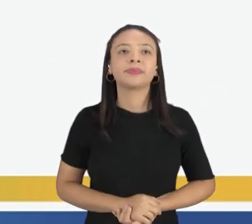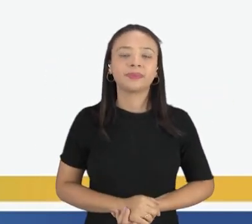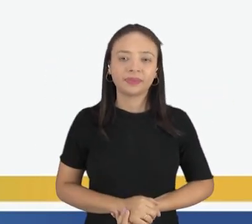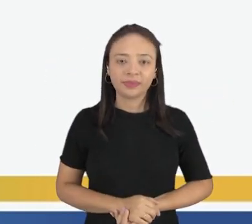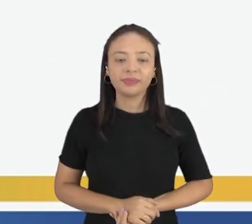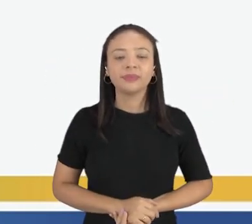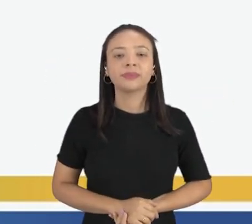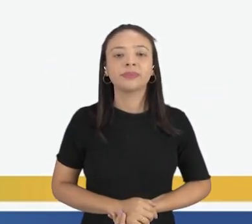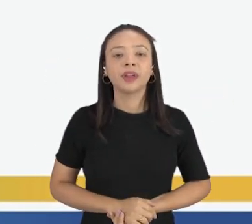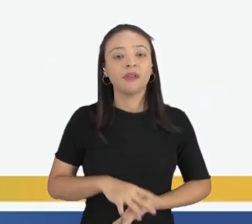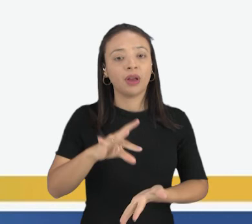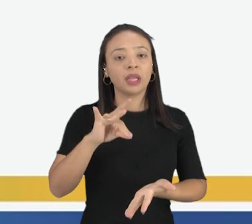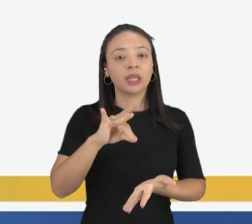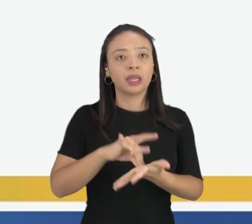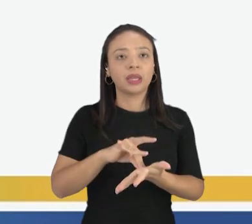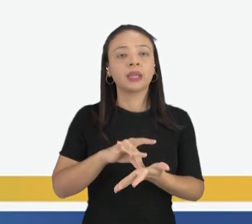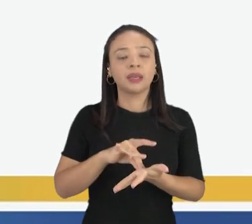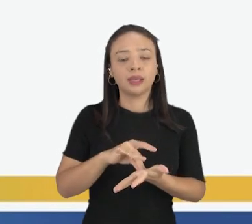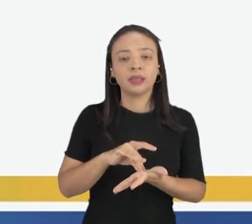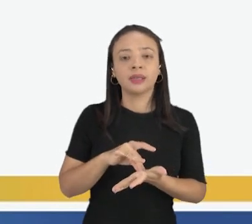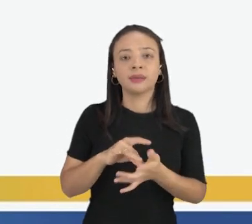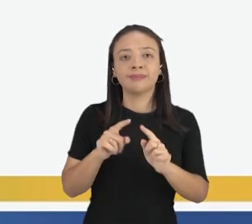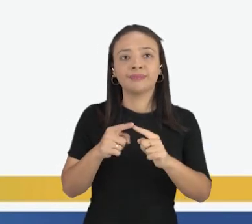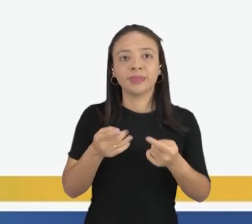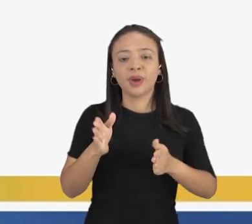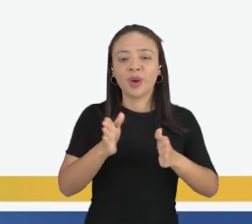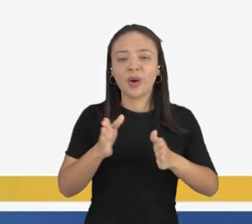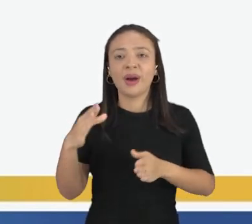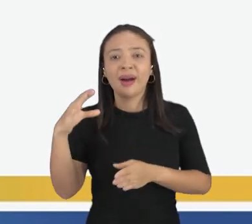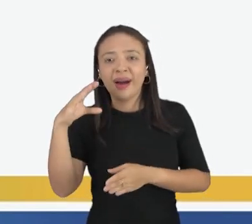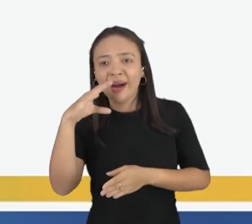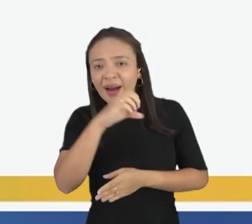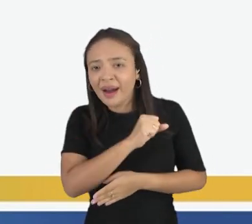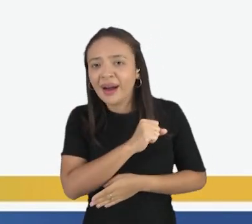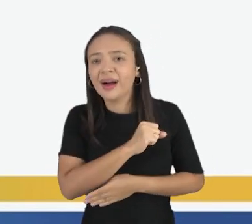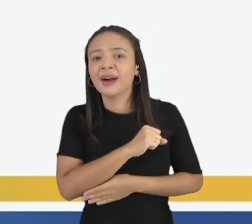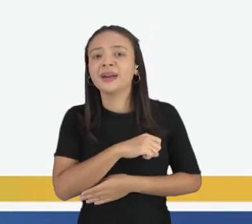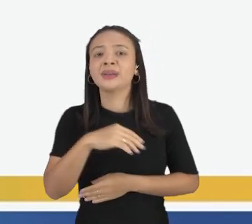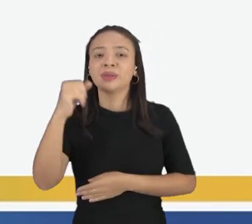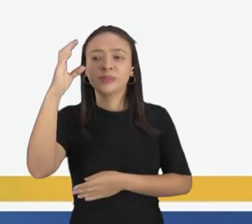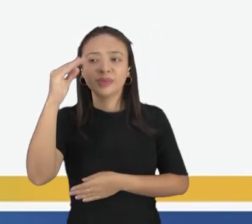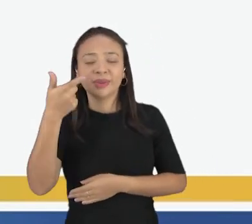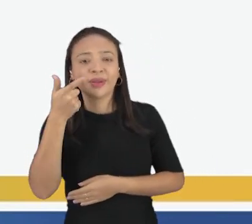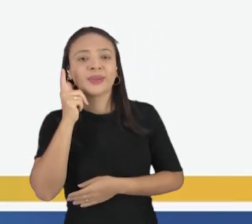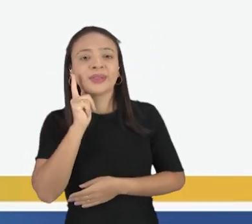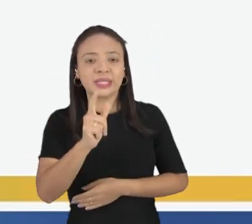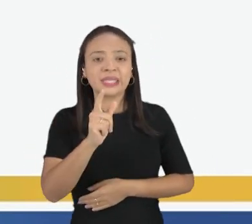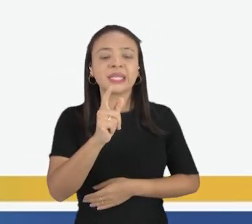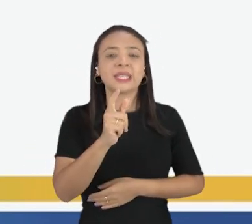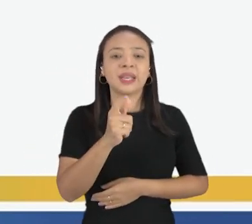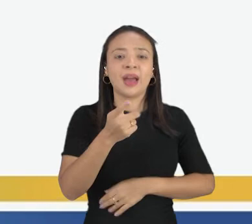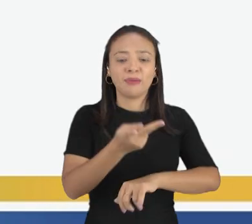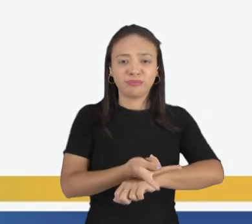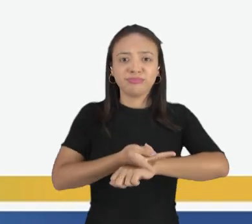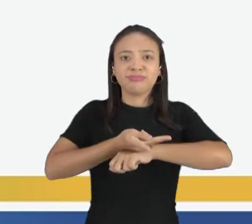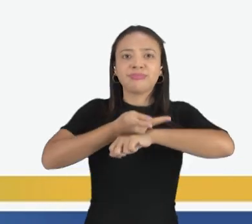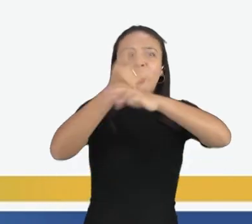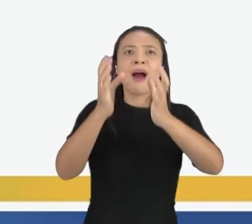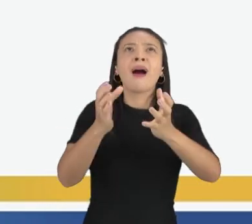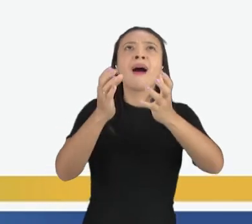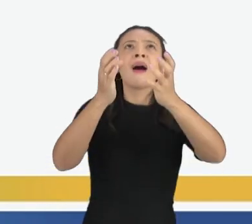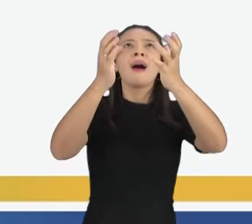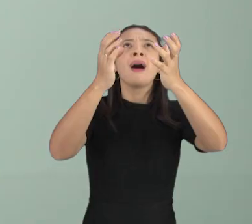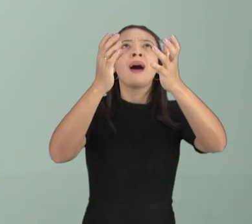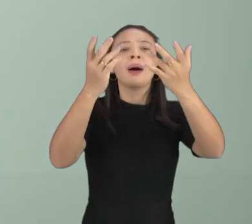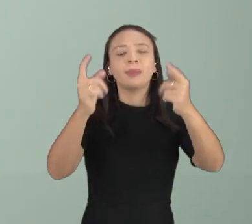econômico verdadeiro, só que, como eu disse, né, um período curto, a gente tem o Brasil ganhando a Copa do Mundo, um período de euforia, mas depois